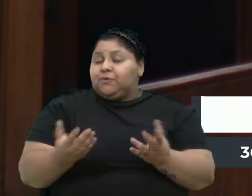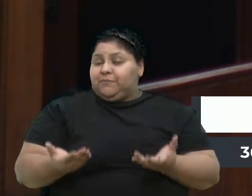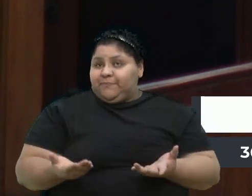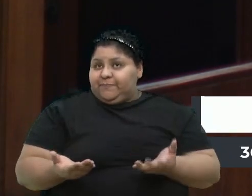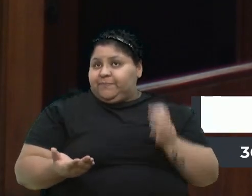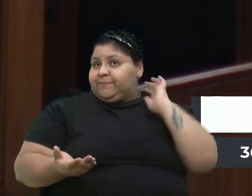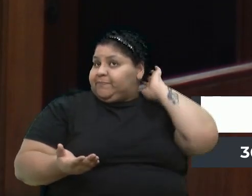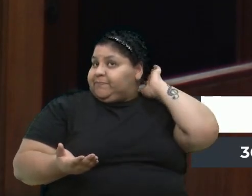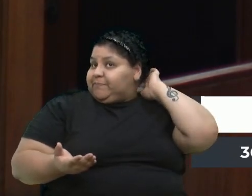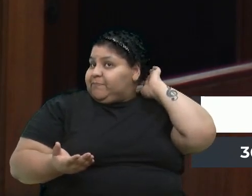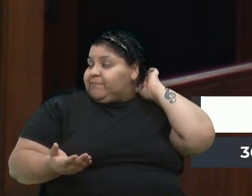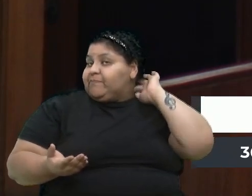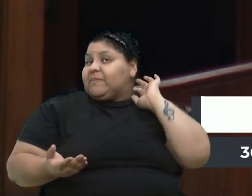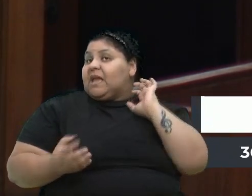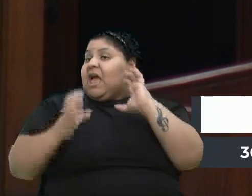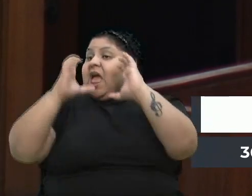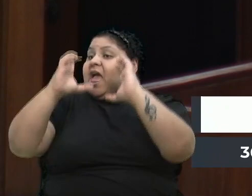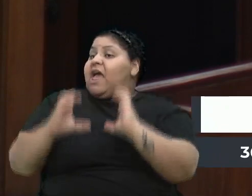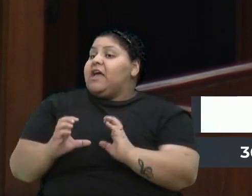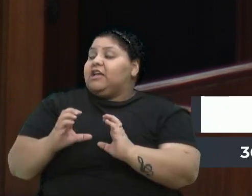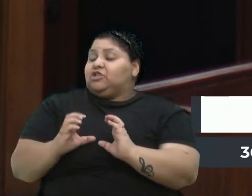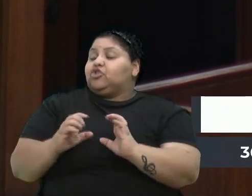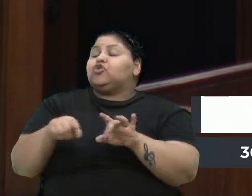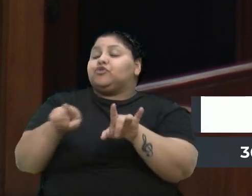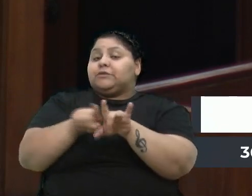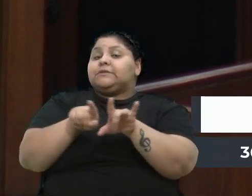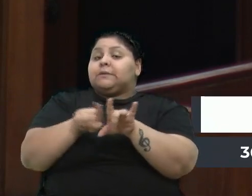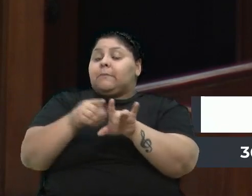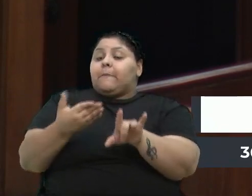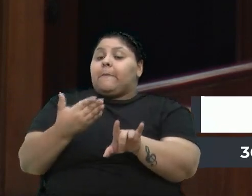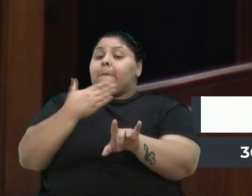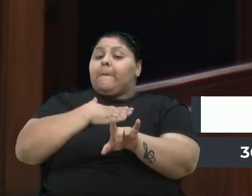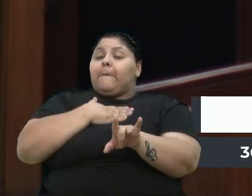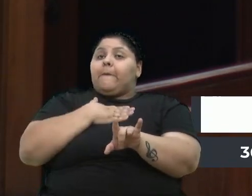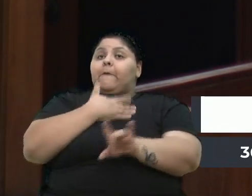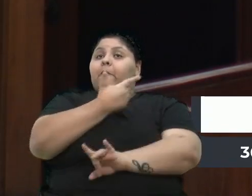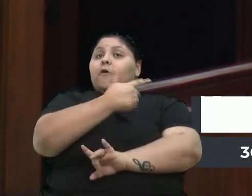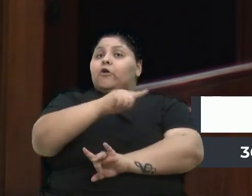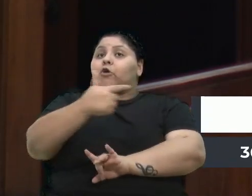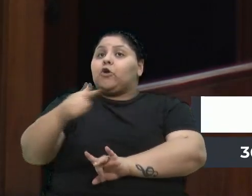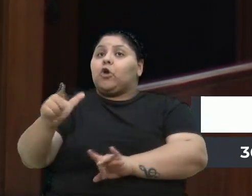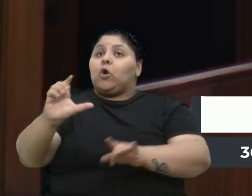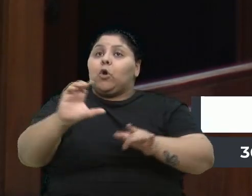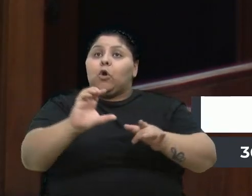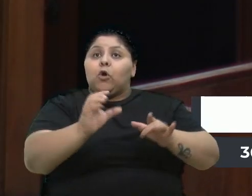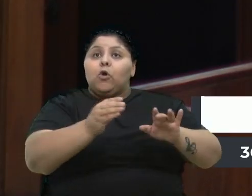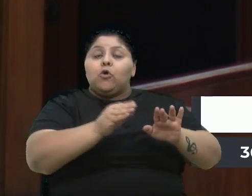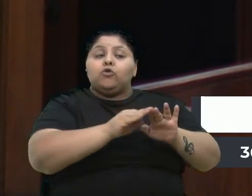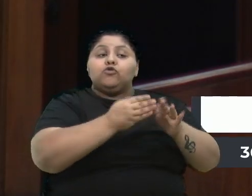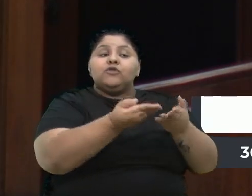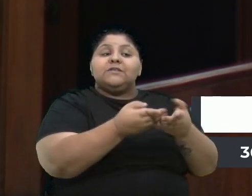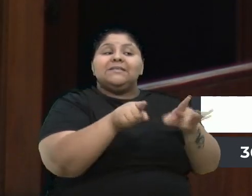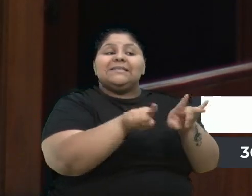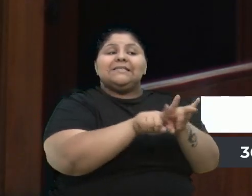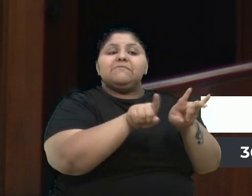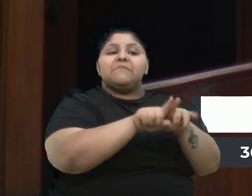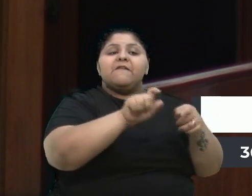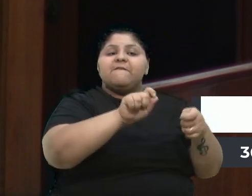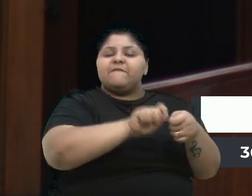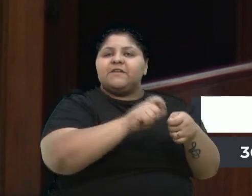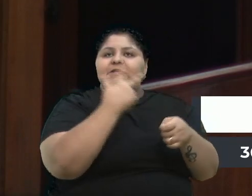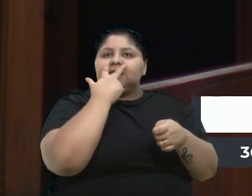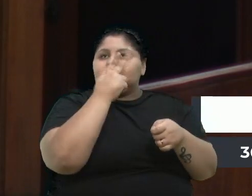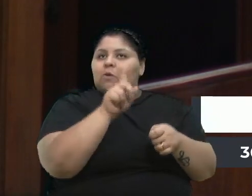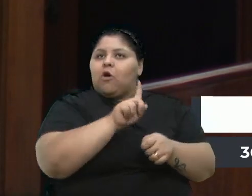ético. É ético para ele também, e ele acabou dizendo que outros conselheiros também o fizeram. Não só